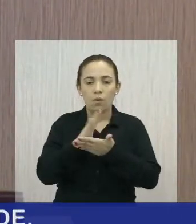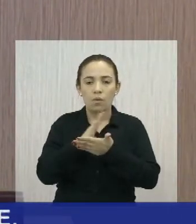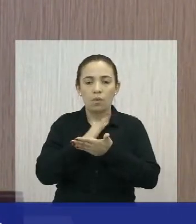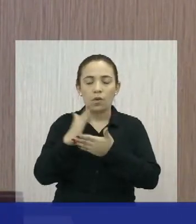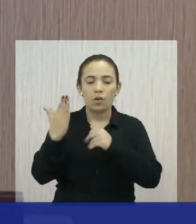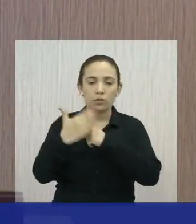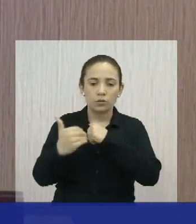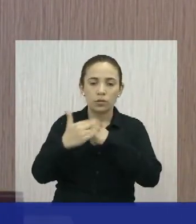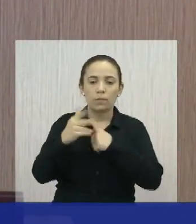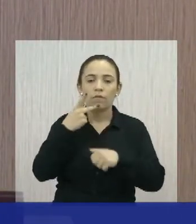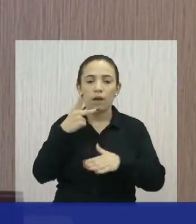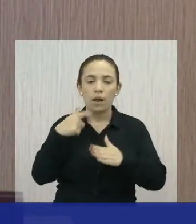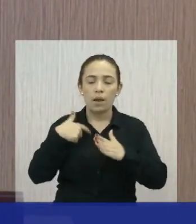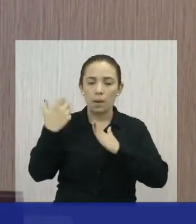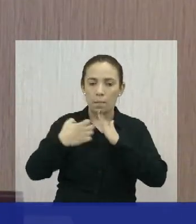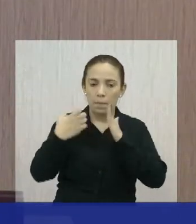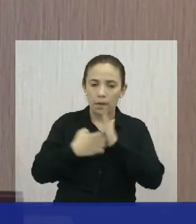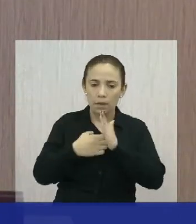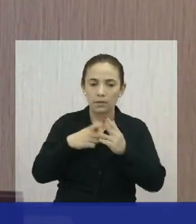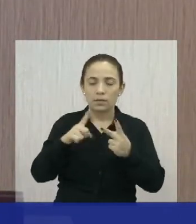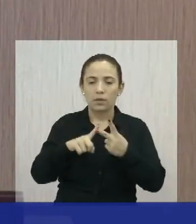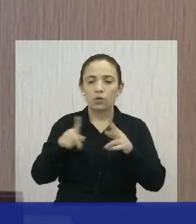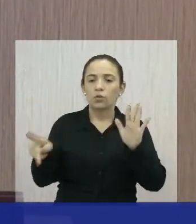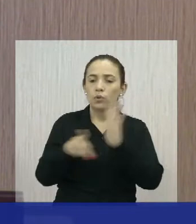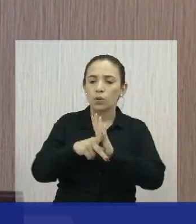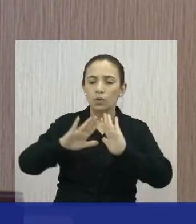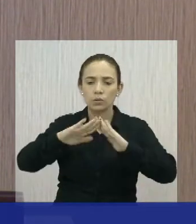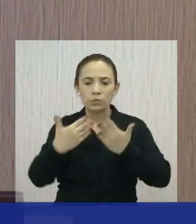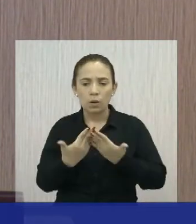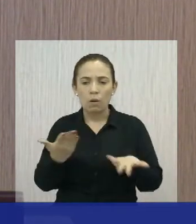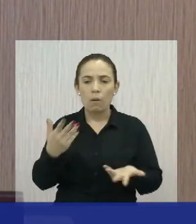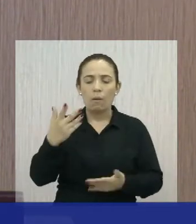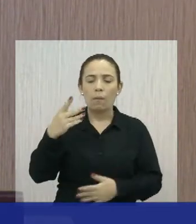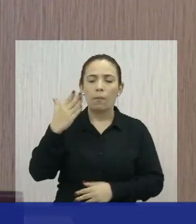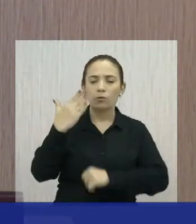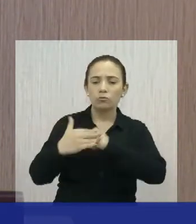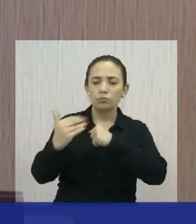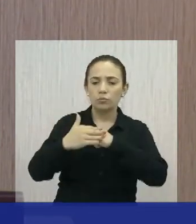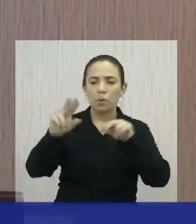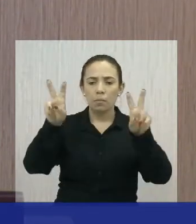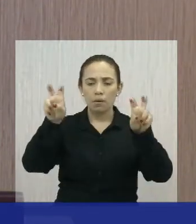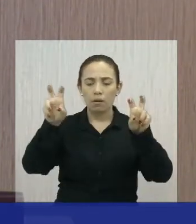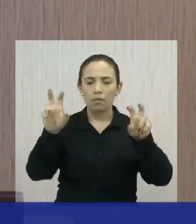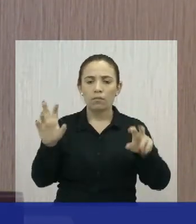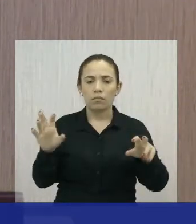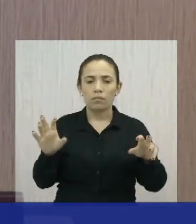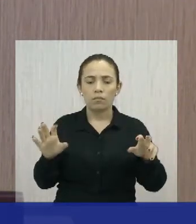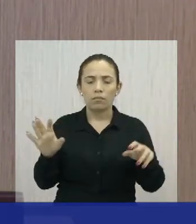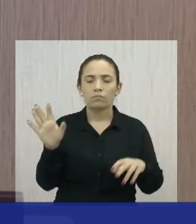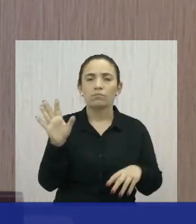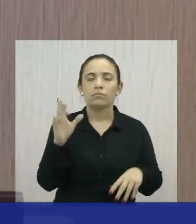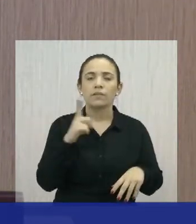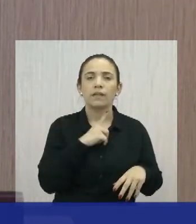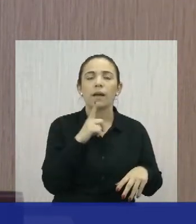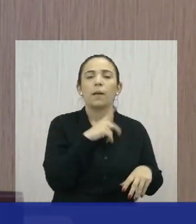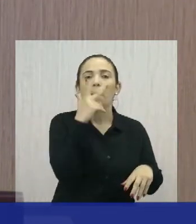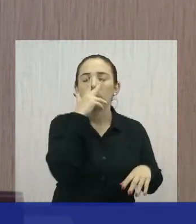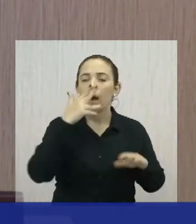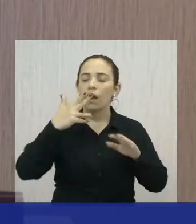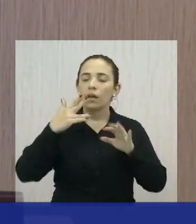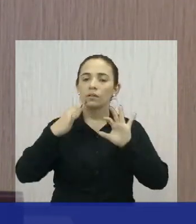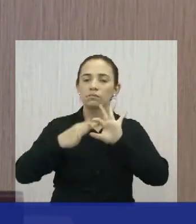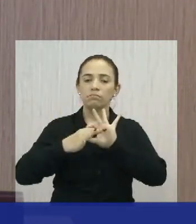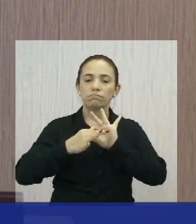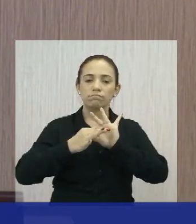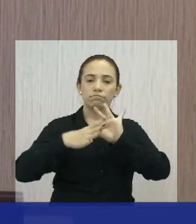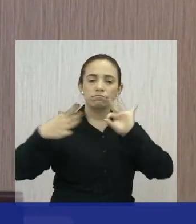patrão, empresário, dono de escola, esses títulos que muitas vezes distanciam o nosso universo da